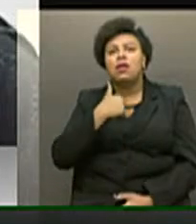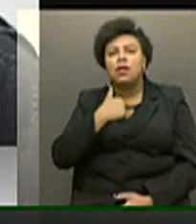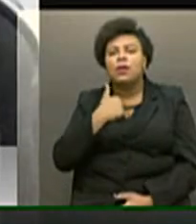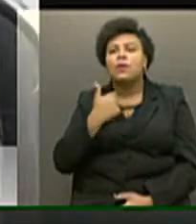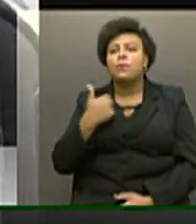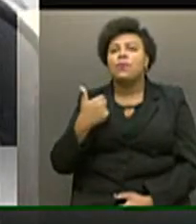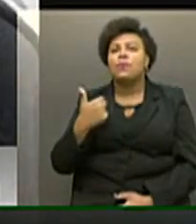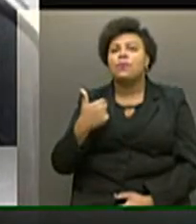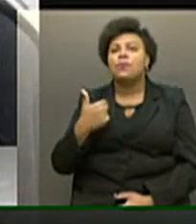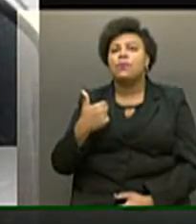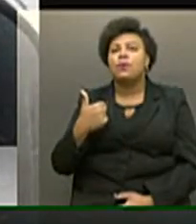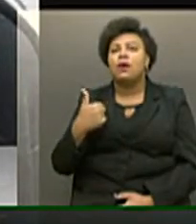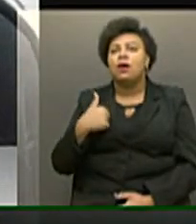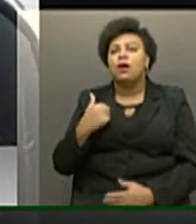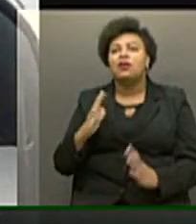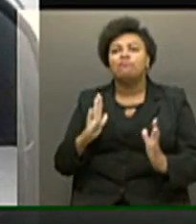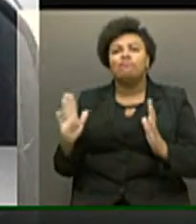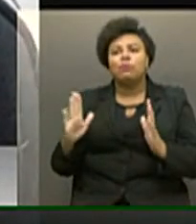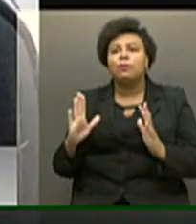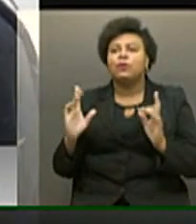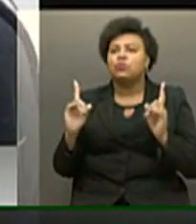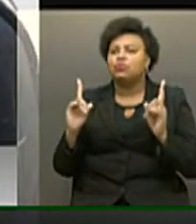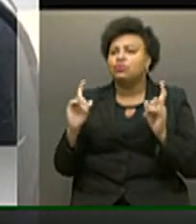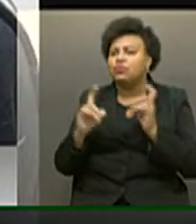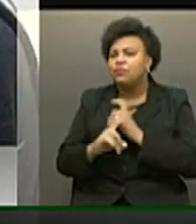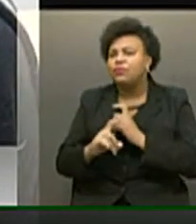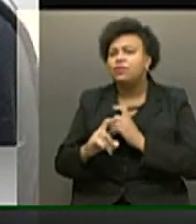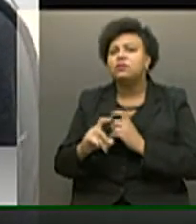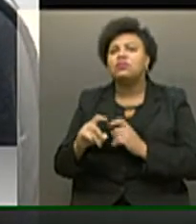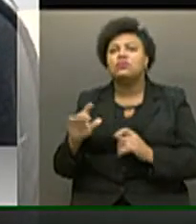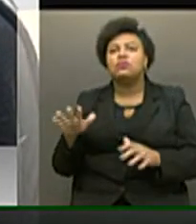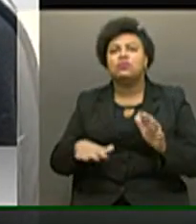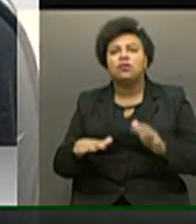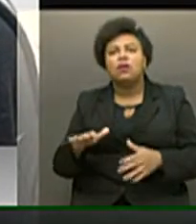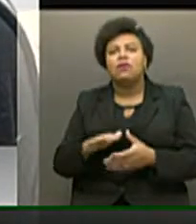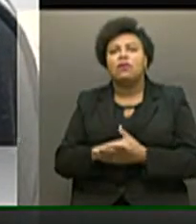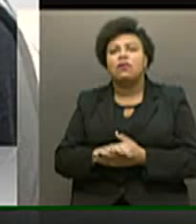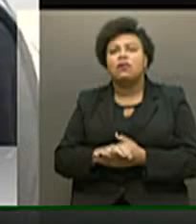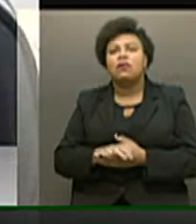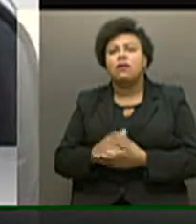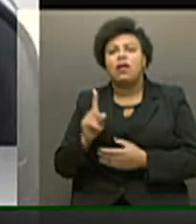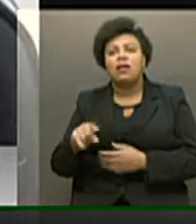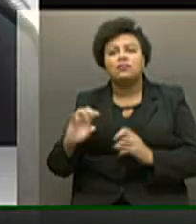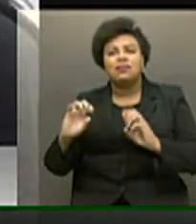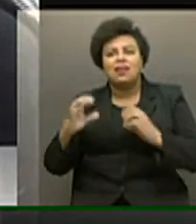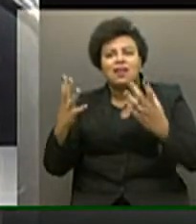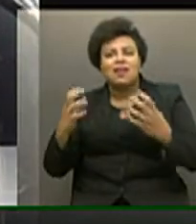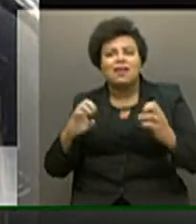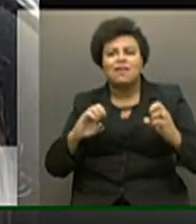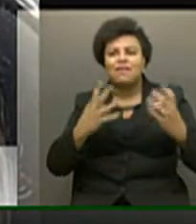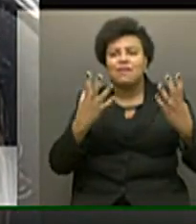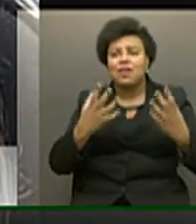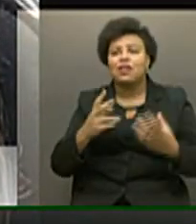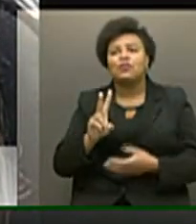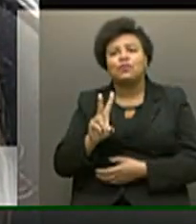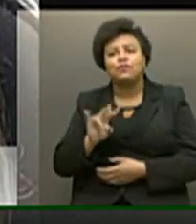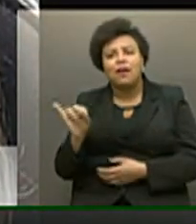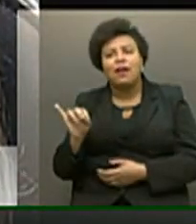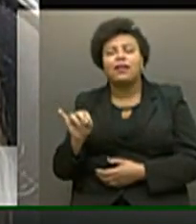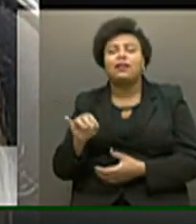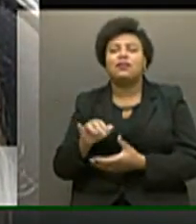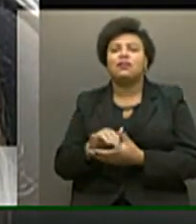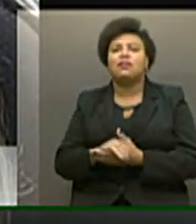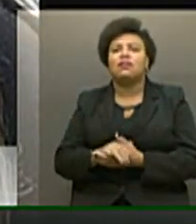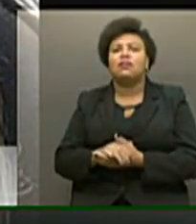A gente está passando por um momento difícil aí, provavelmente esses eventos, né, serão...